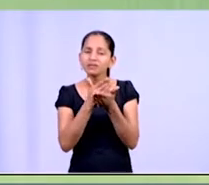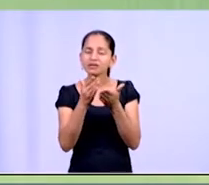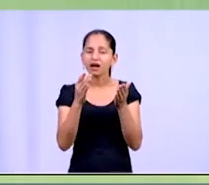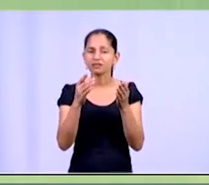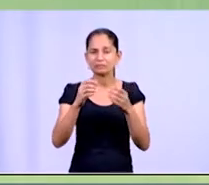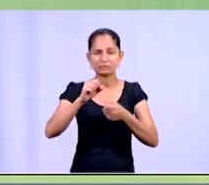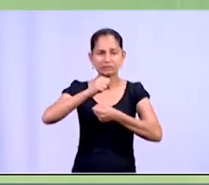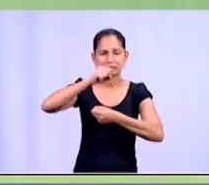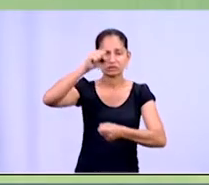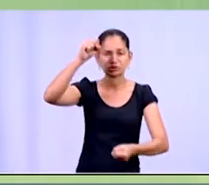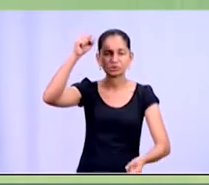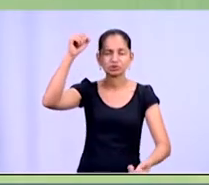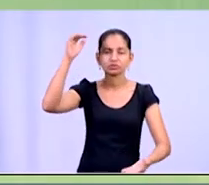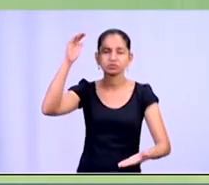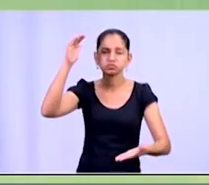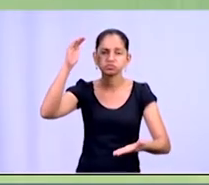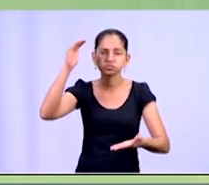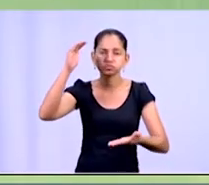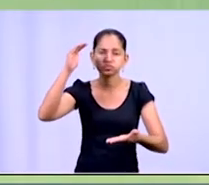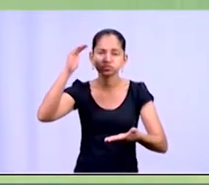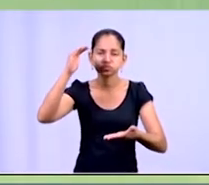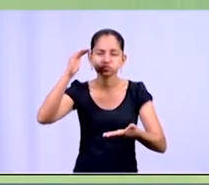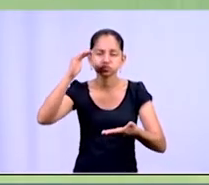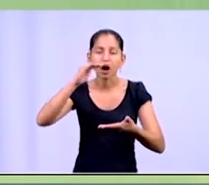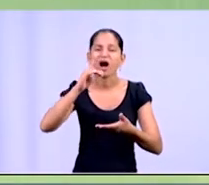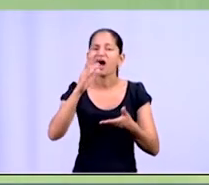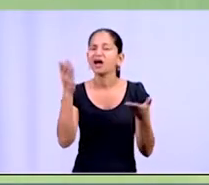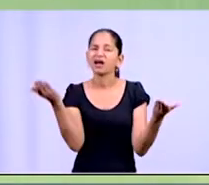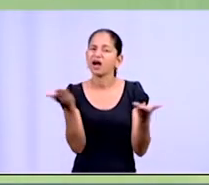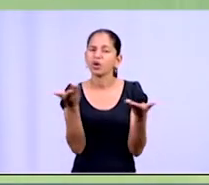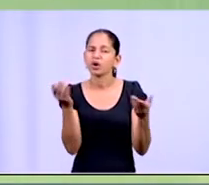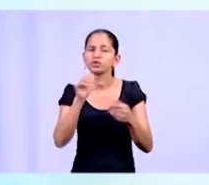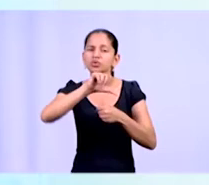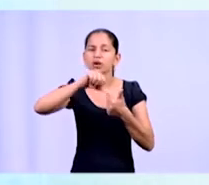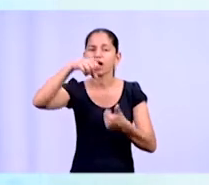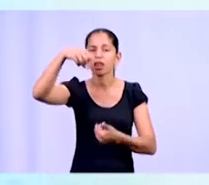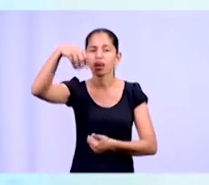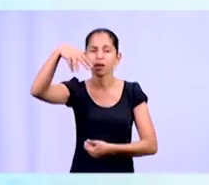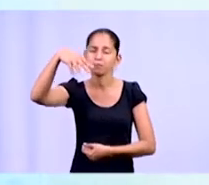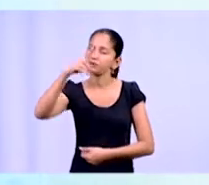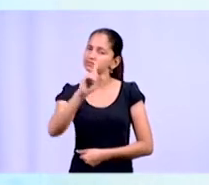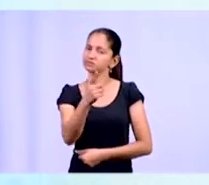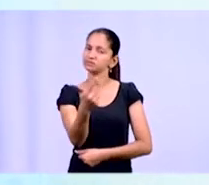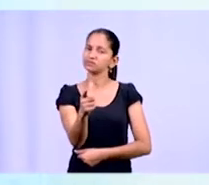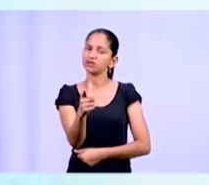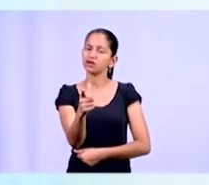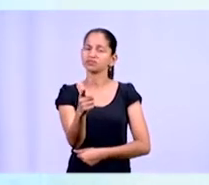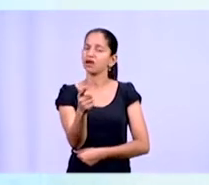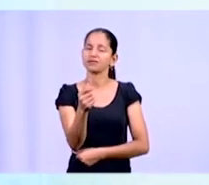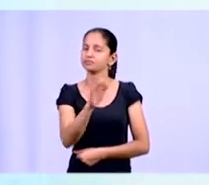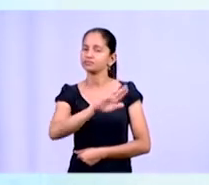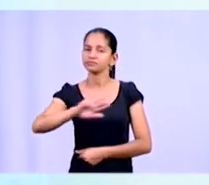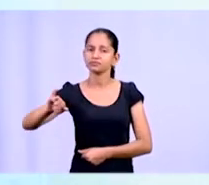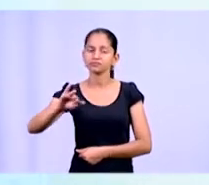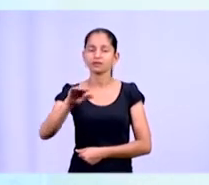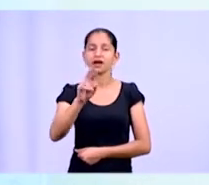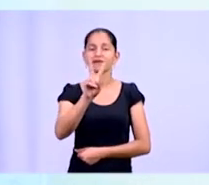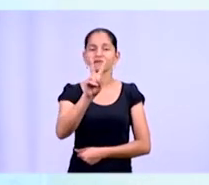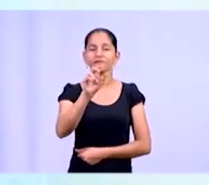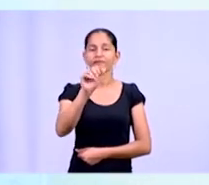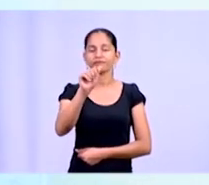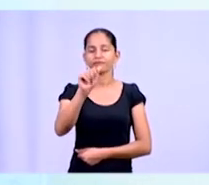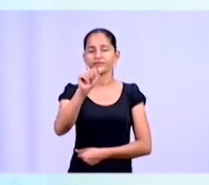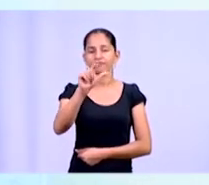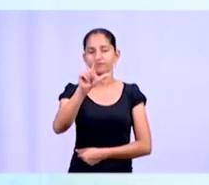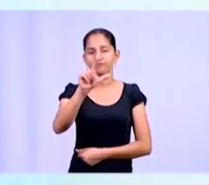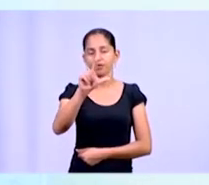né? Aquela lâmpada, desculpa, a gente não vai falar mais de lâmpada, a gente vai falar de válvula. As válvulas que eram grandes, né? Uma coisa bem robusta, uma